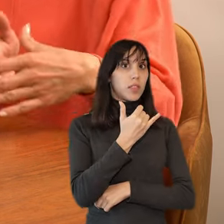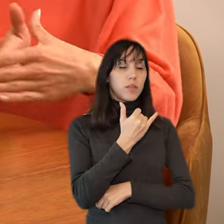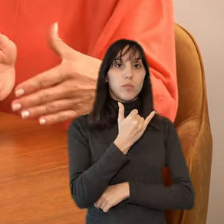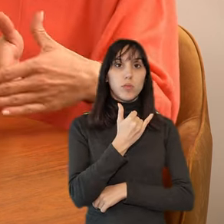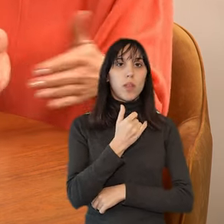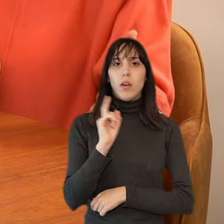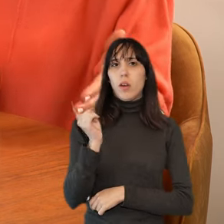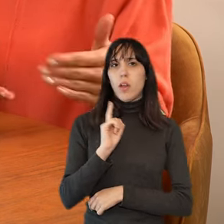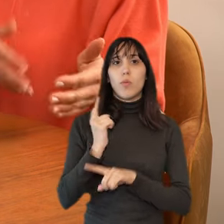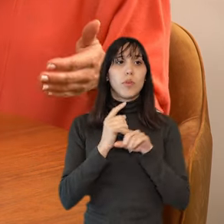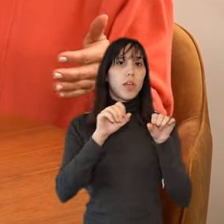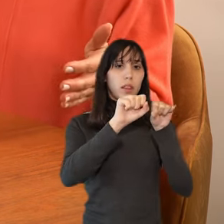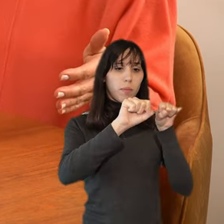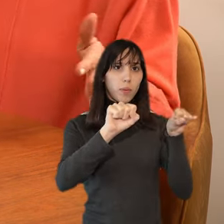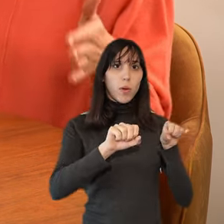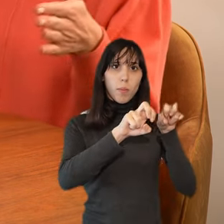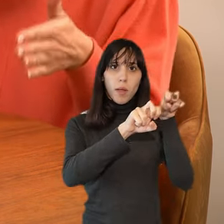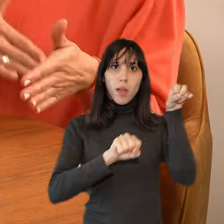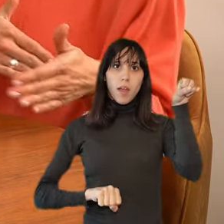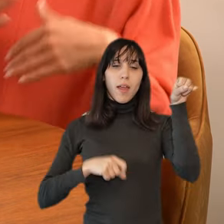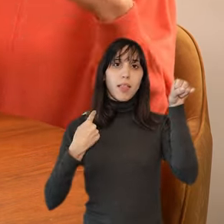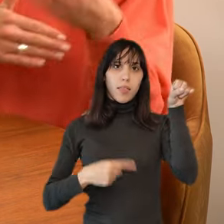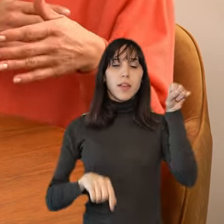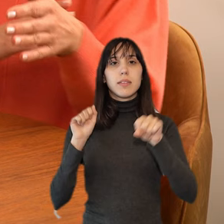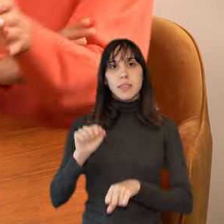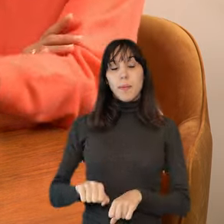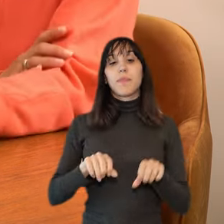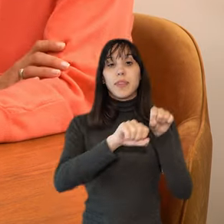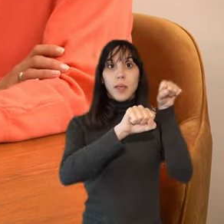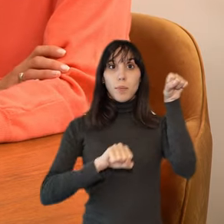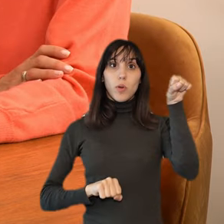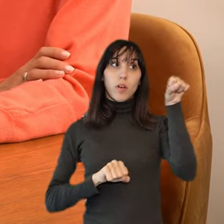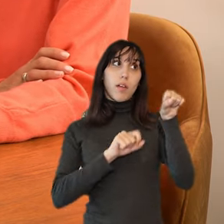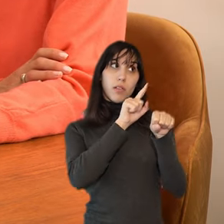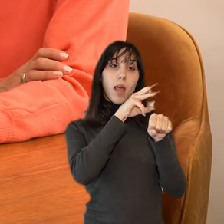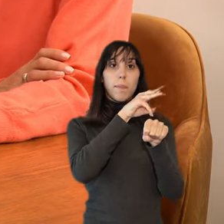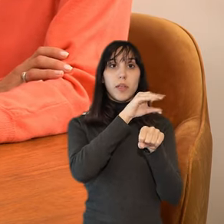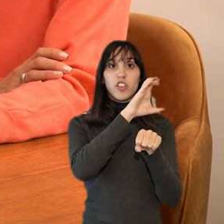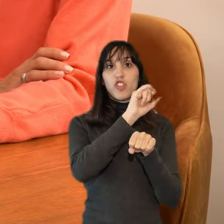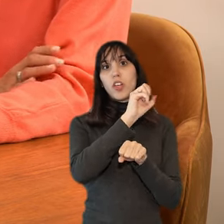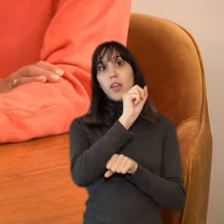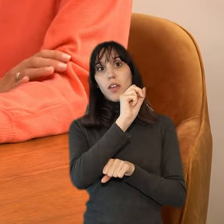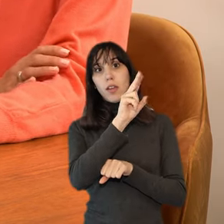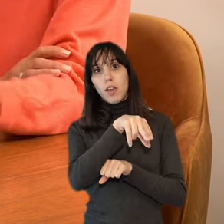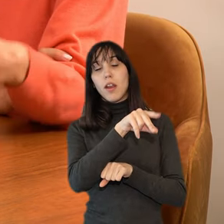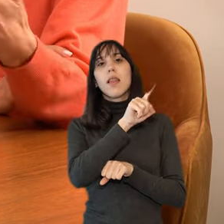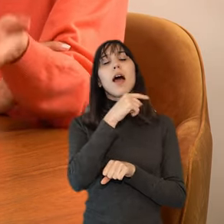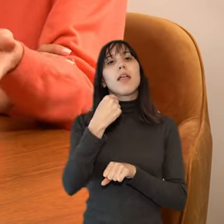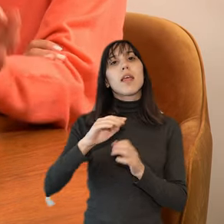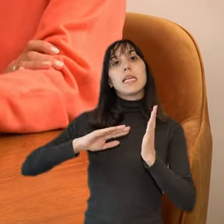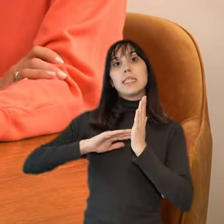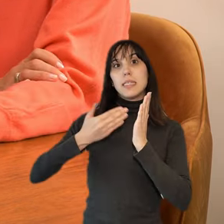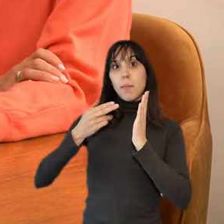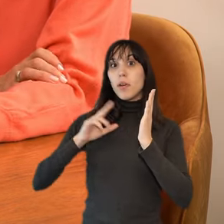ano porque porque já tem o diploma já tem o diploma do 12º ano já tem o diploma do mingan ele faz o exame Nacional da da admissão à